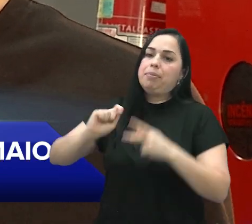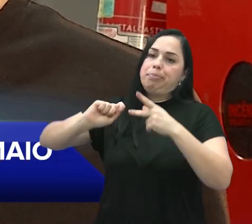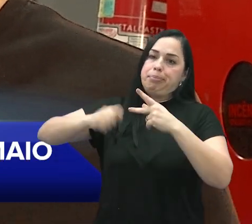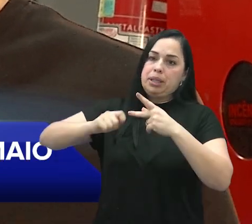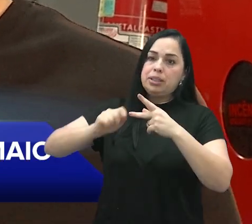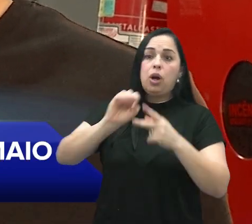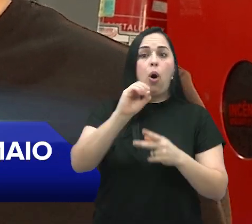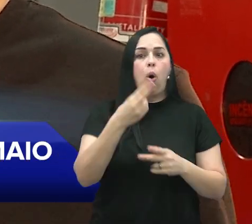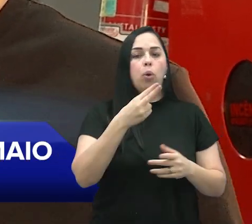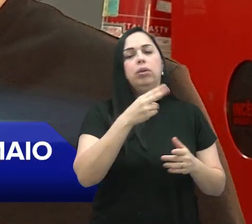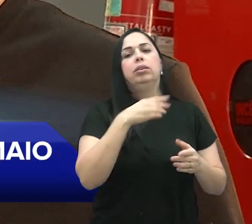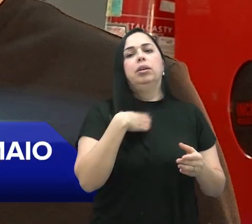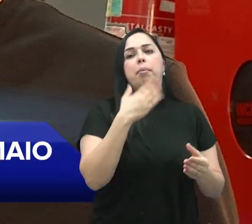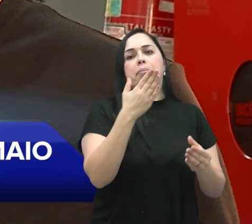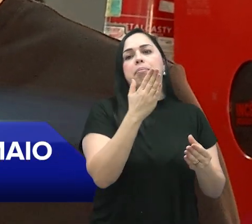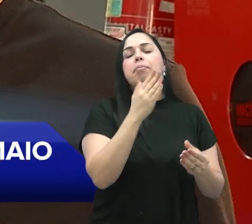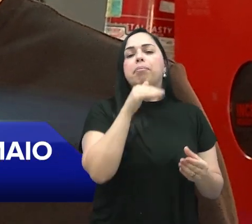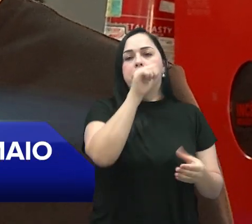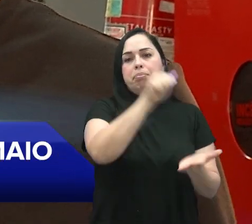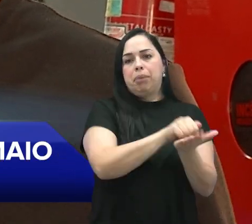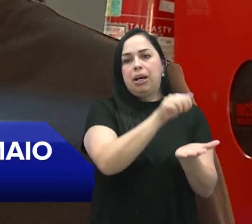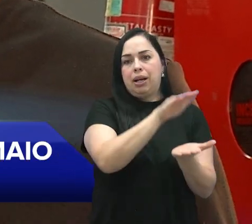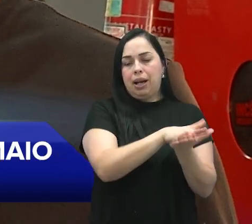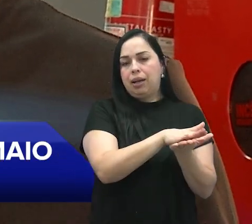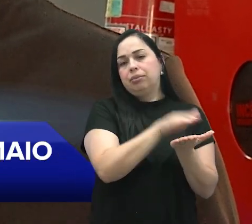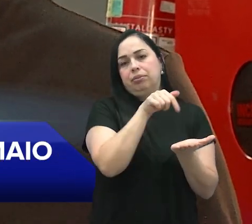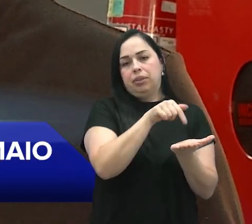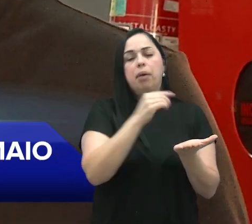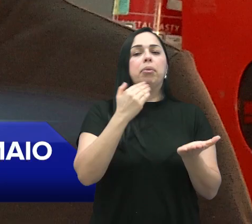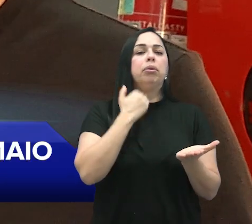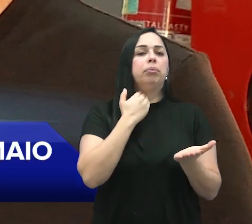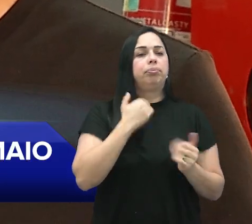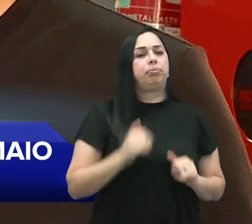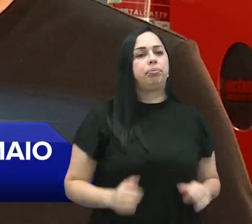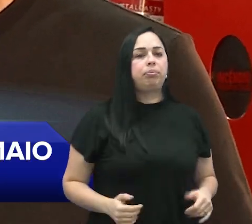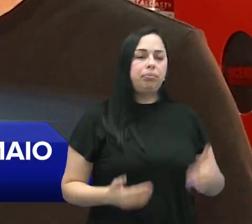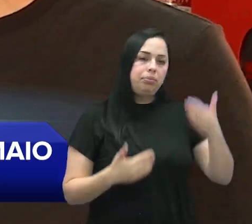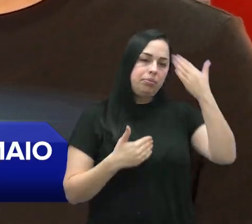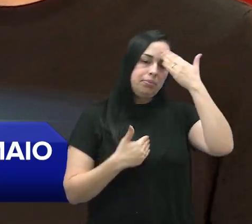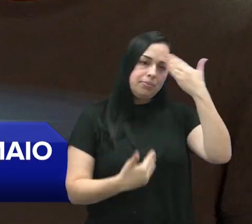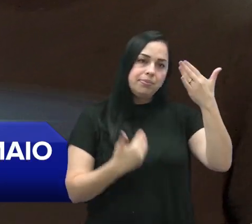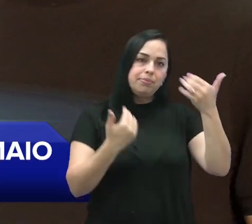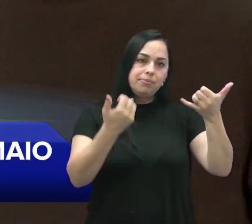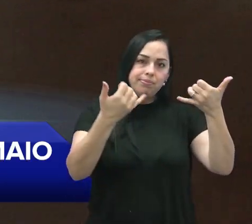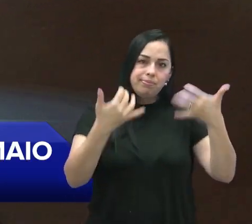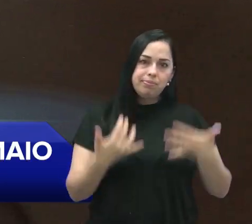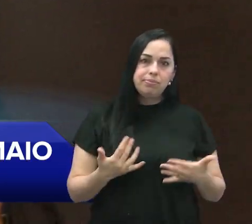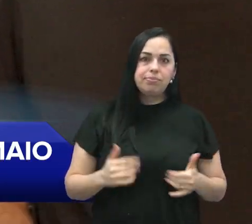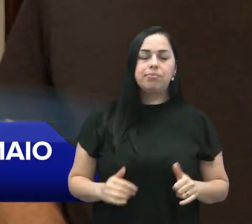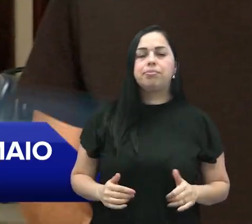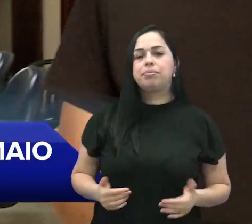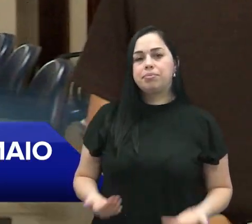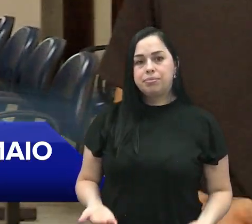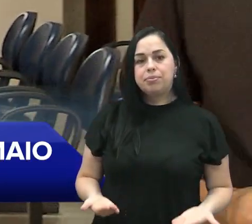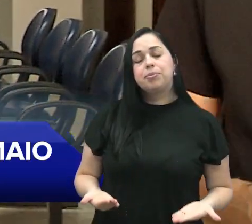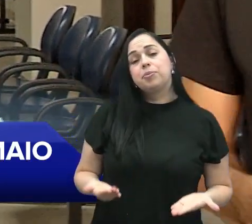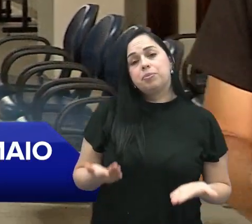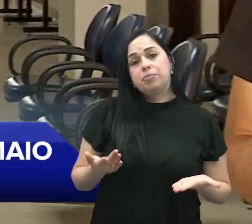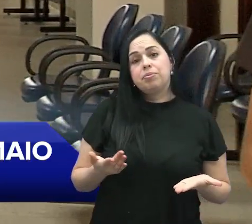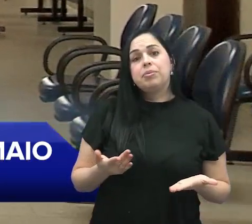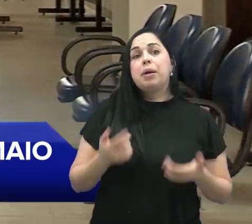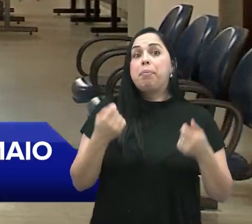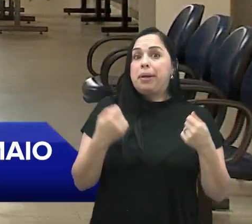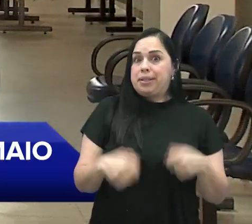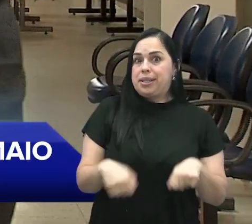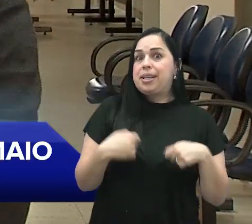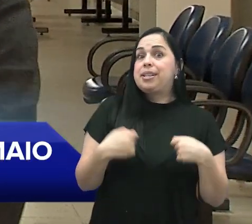um boleto para ele poder fazer o pagamento no banco, que aí fica regularizada a situação. Tá certo, Fernando. Obrigado pelas suas informações. Francine,